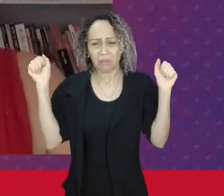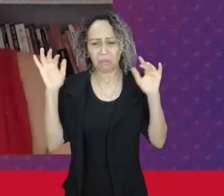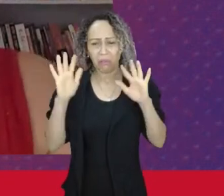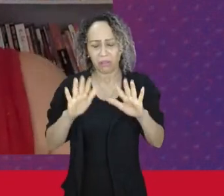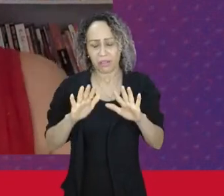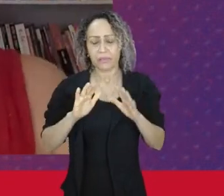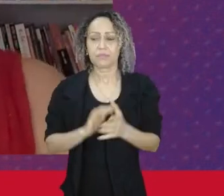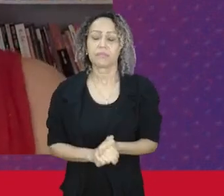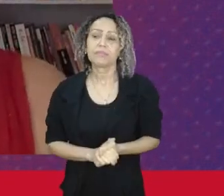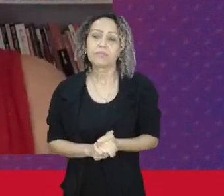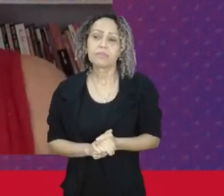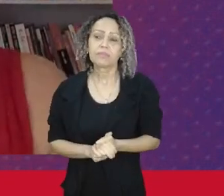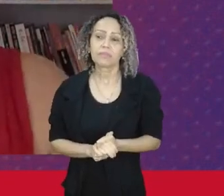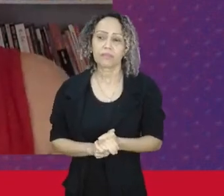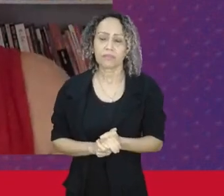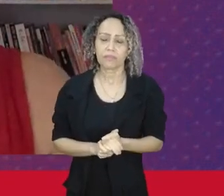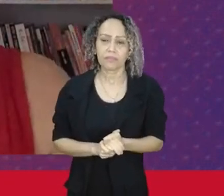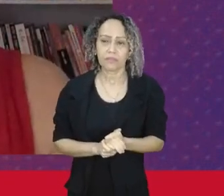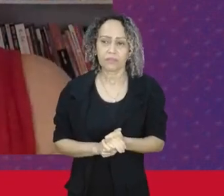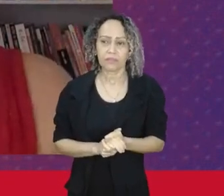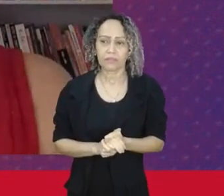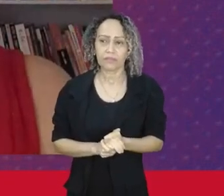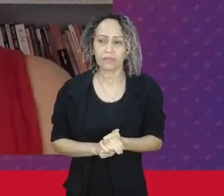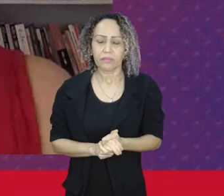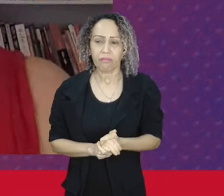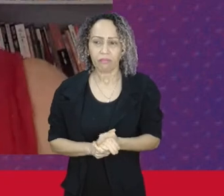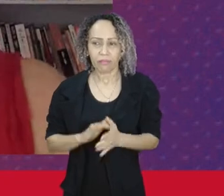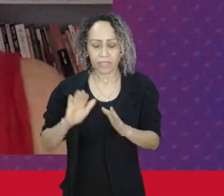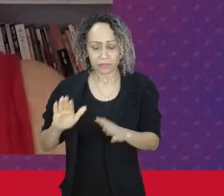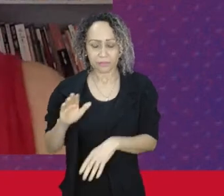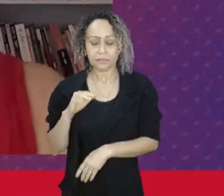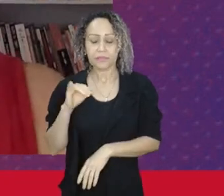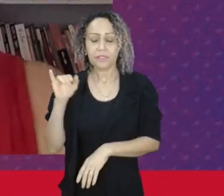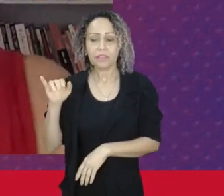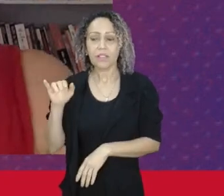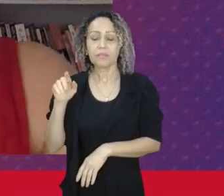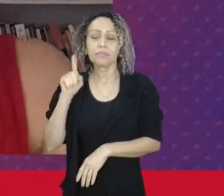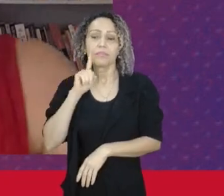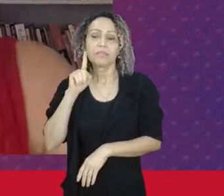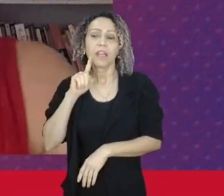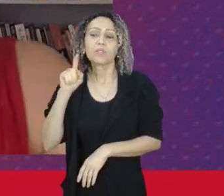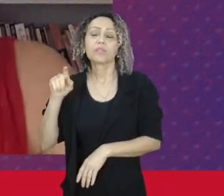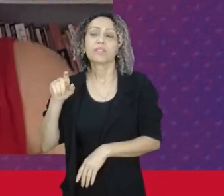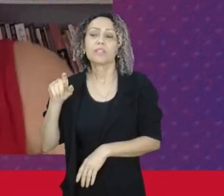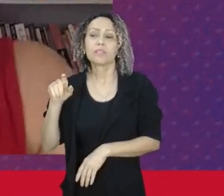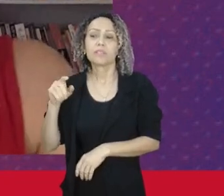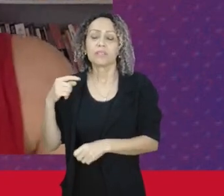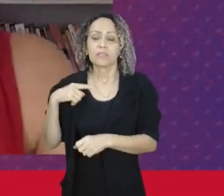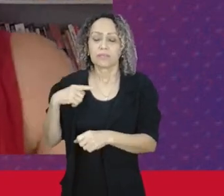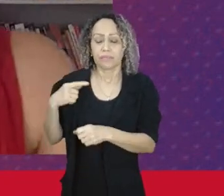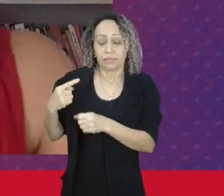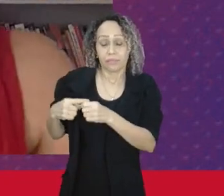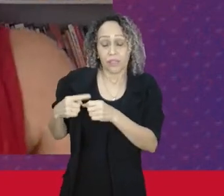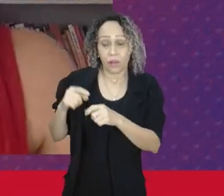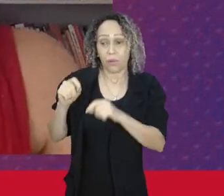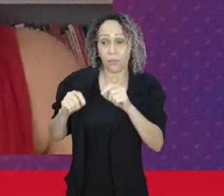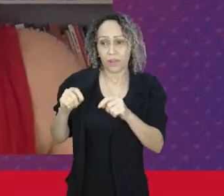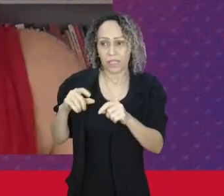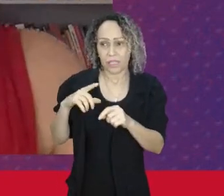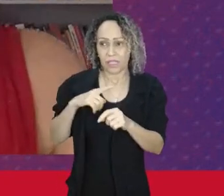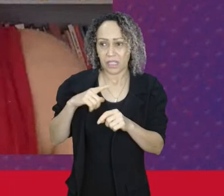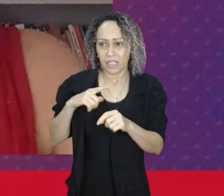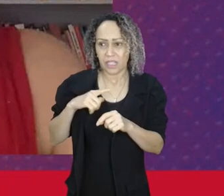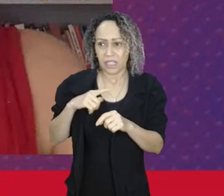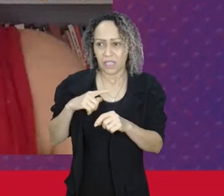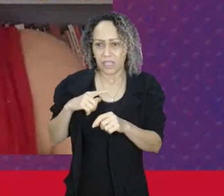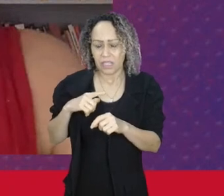ventos, para que as pessoas não sejam tão atingidas. Mas esses cálculos, eles são feitos por uma pessoa entendida